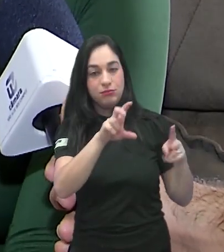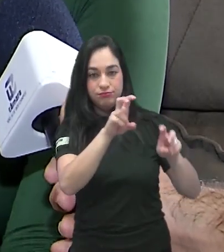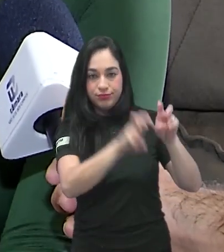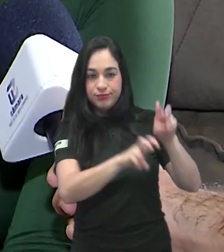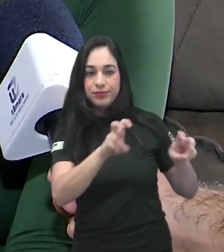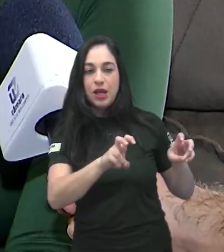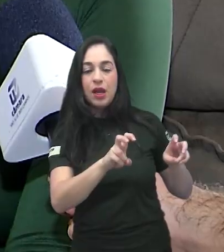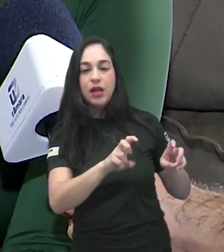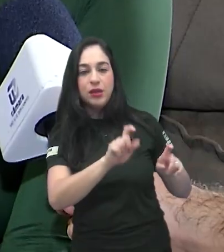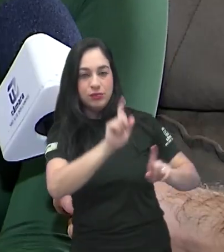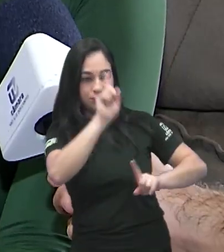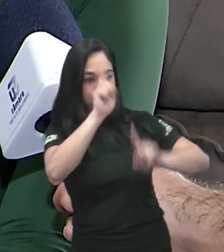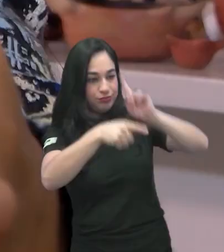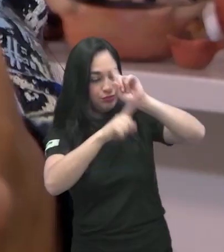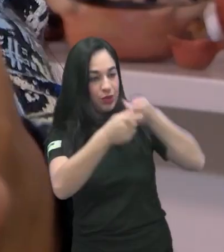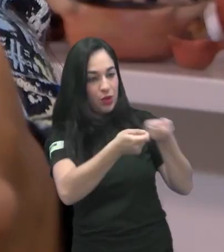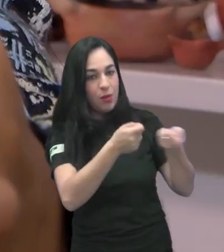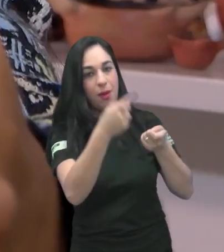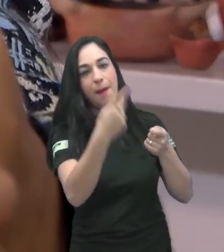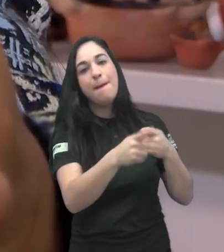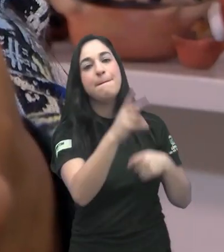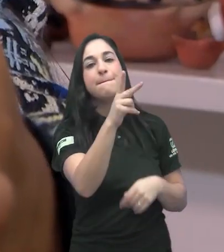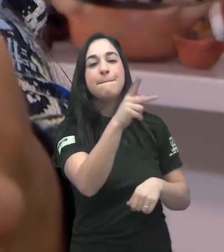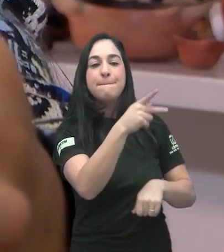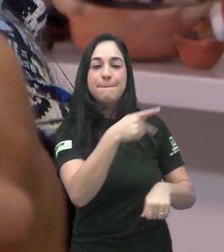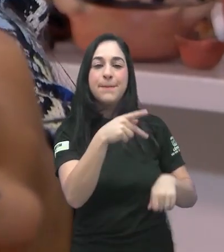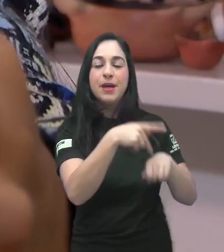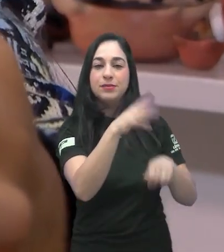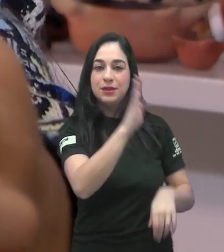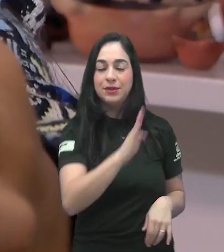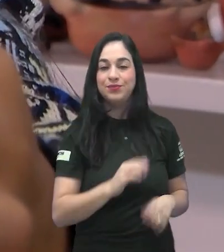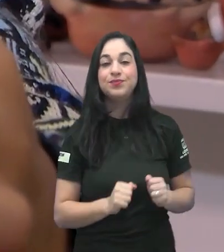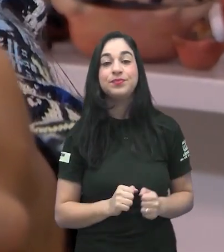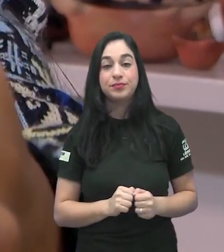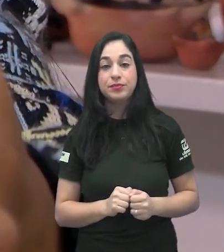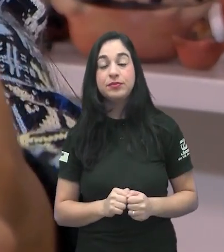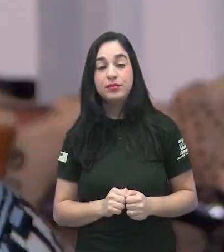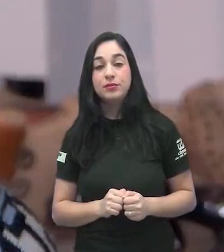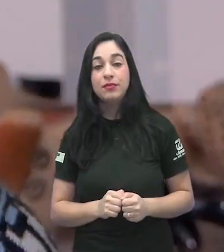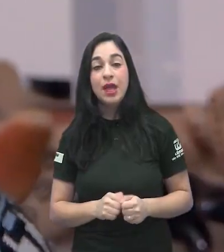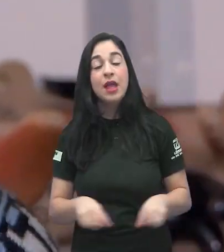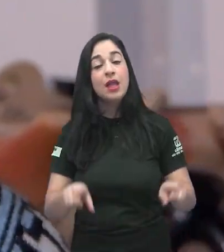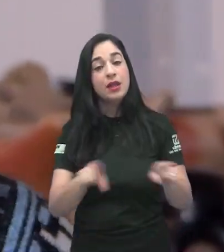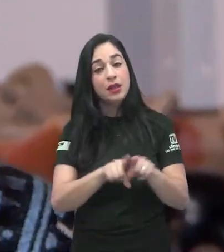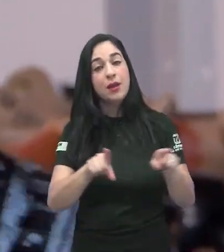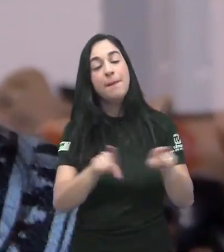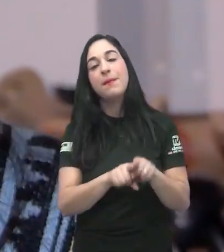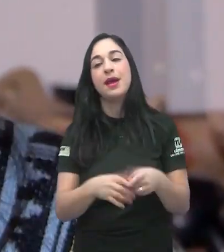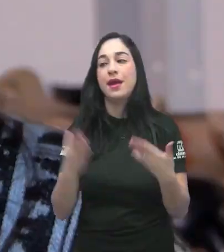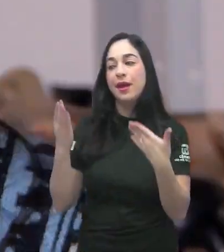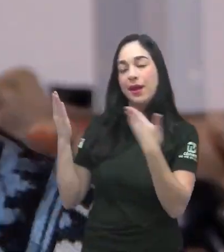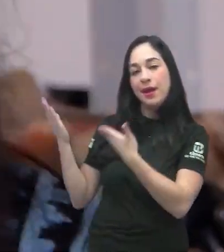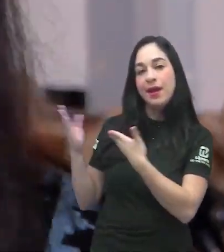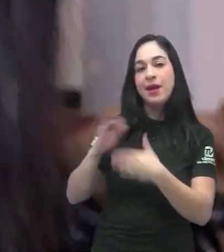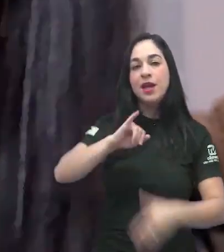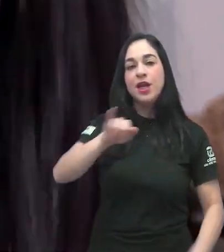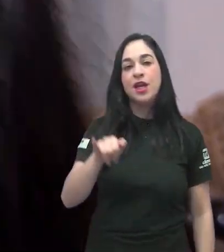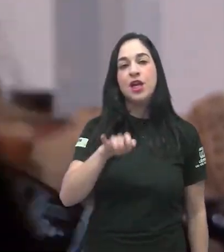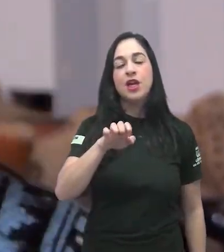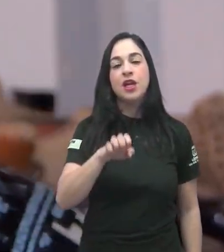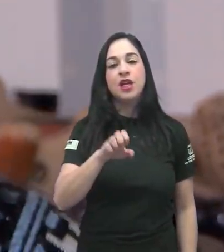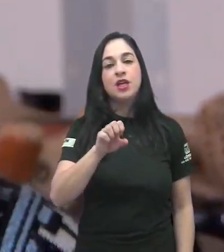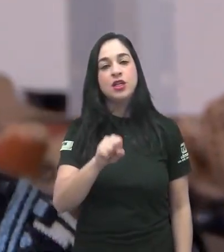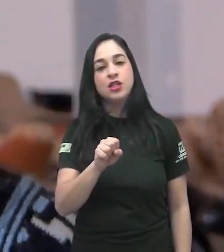nas cadeiras de autoridade do país. Essa busca por representatividade também faz parte da trajetória